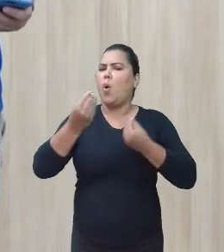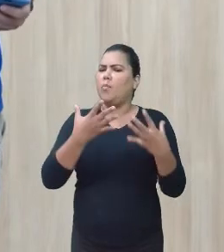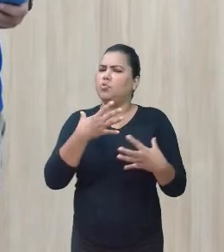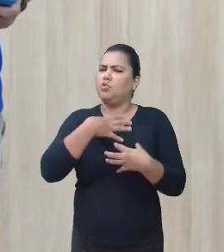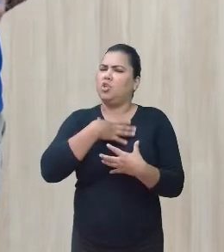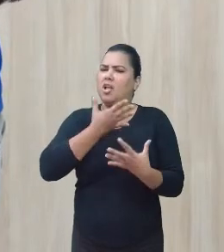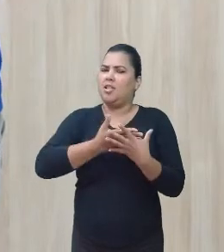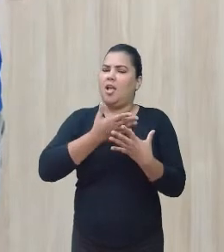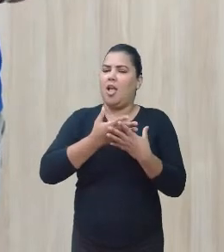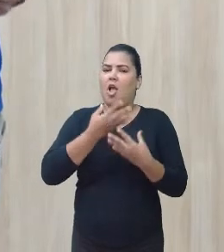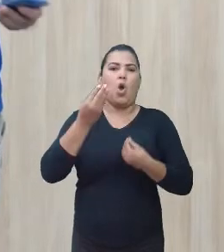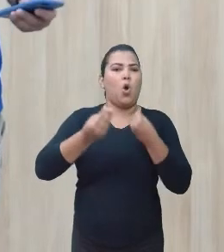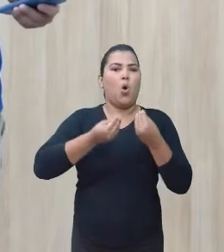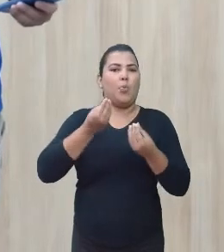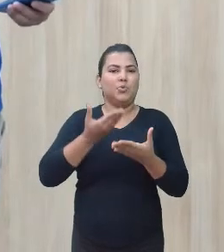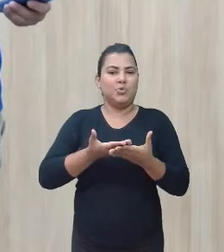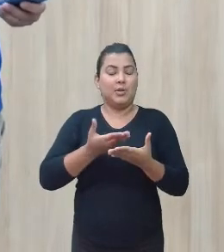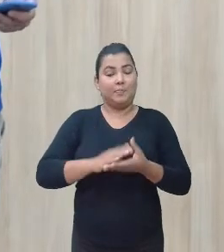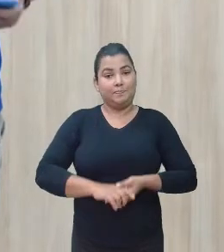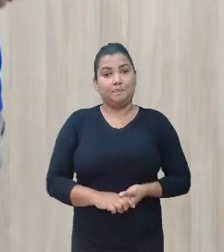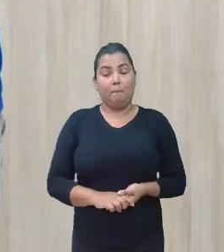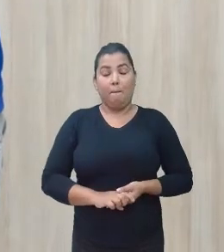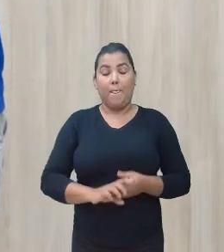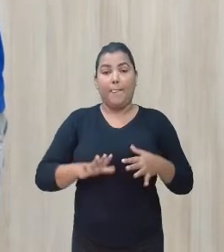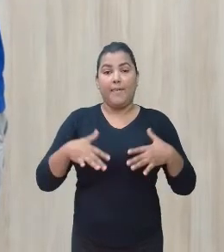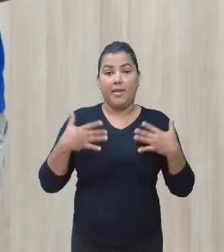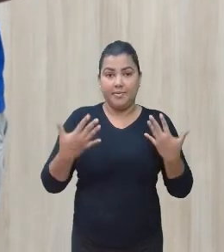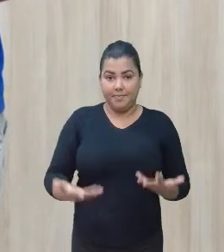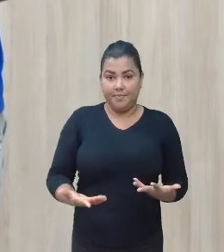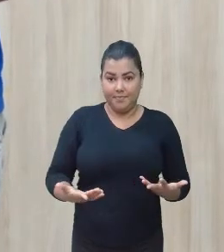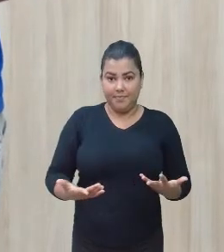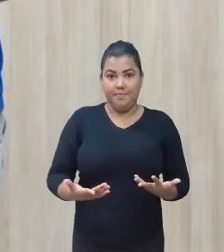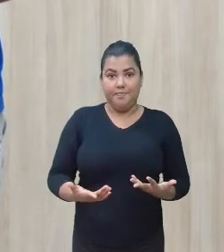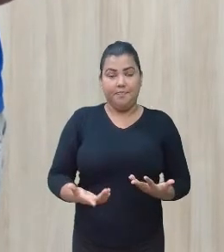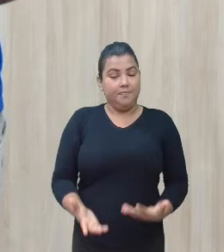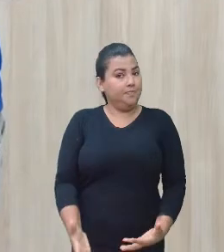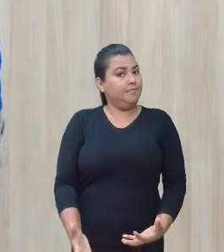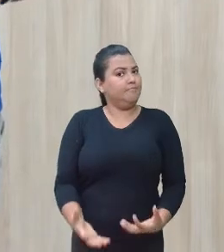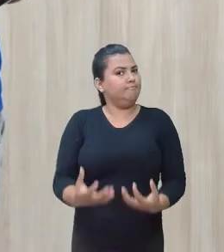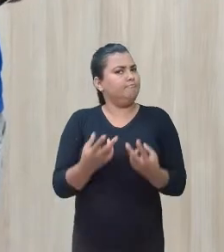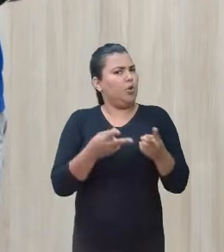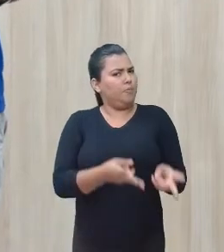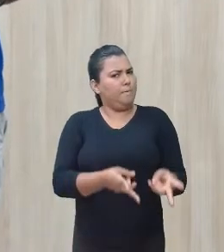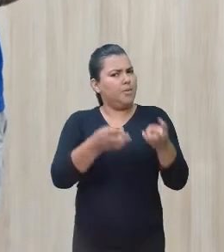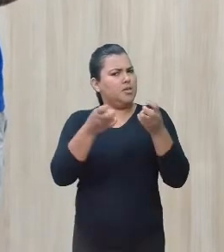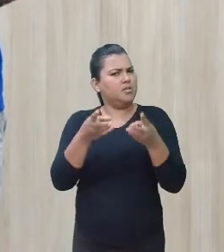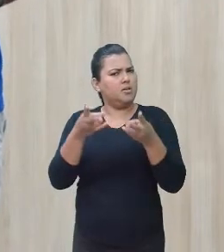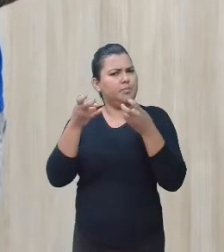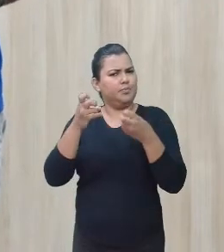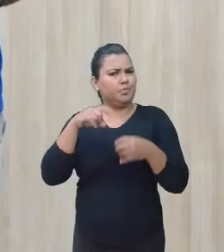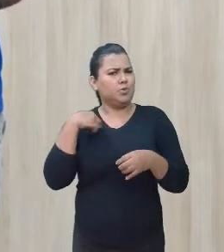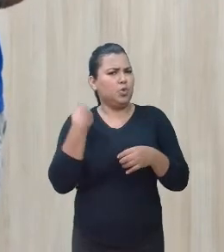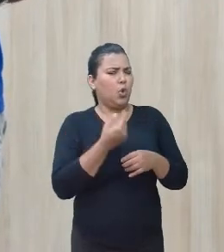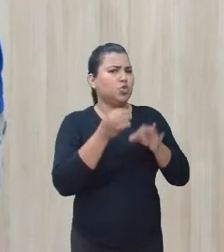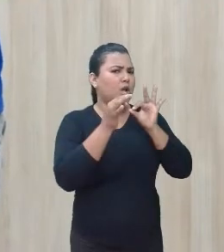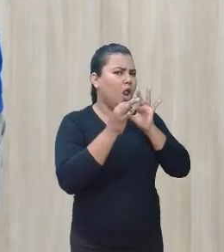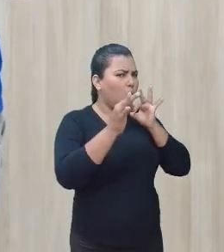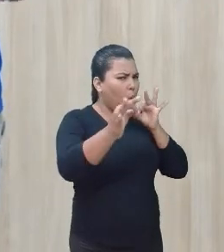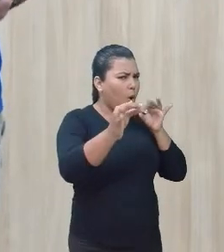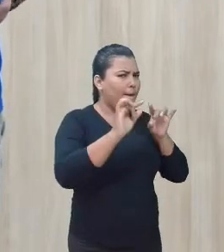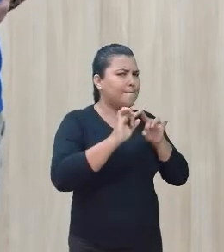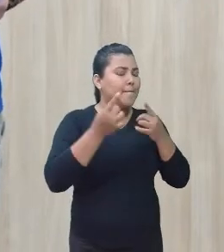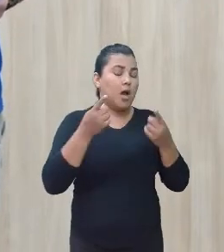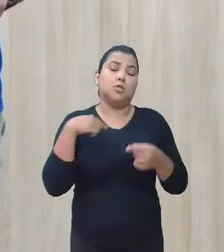gente vai trabalhar e pensando bem assim, é uma maneira da gente perceber que mesmo a gente estando à distância, a gente vai